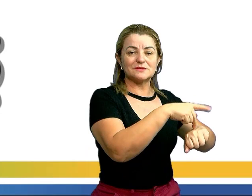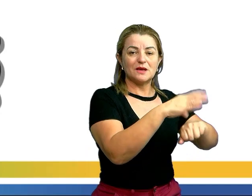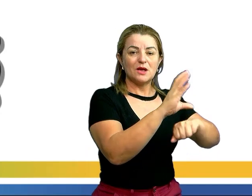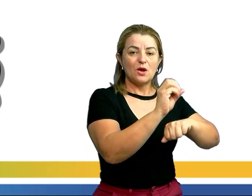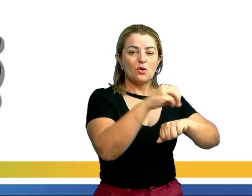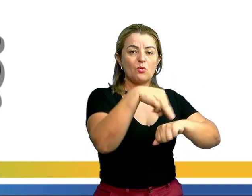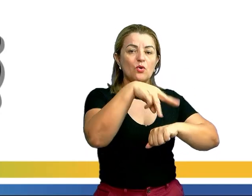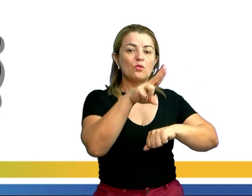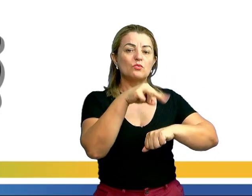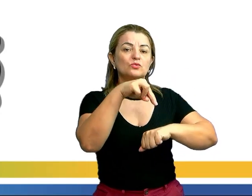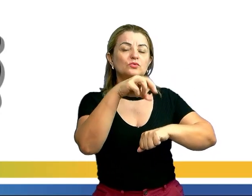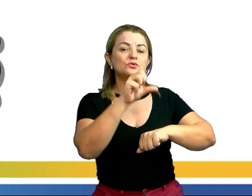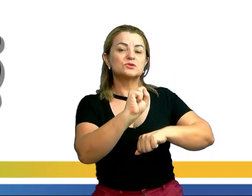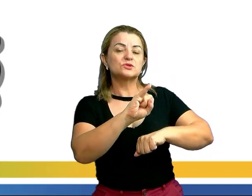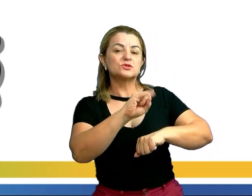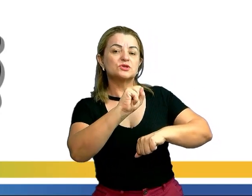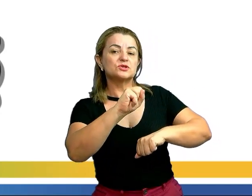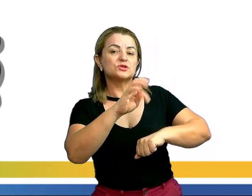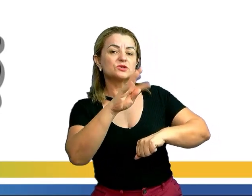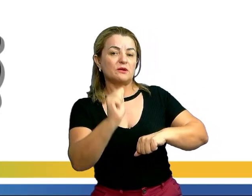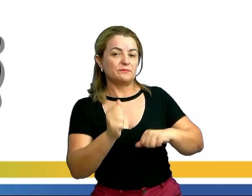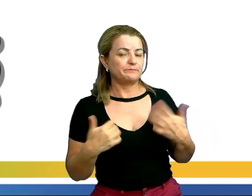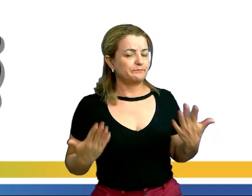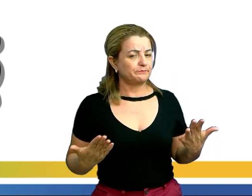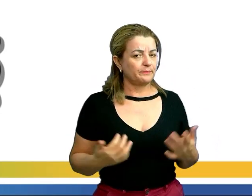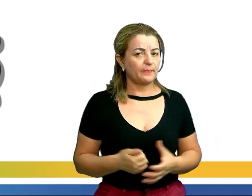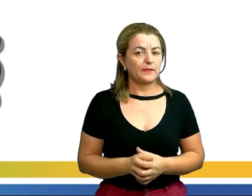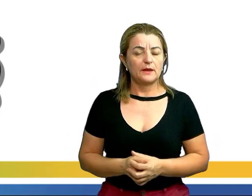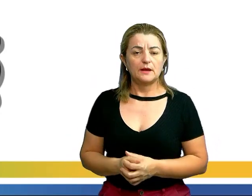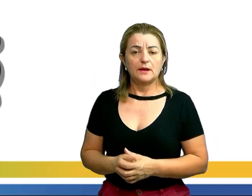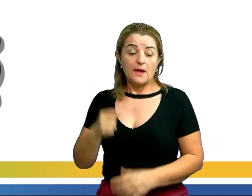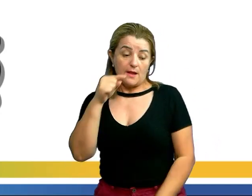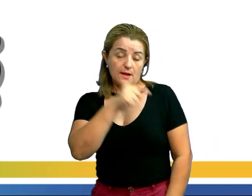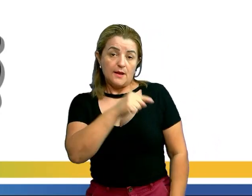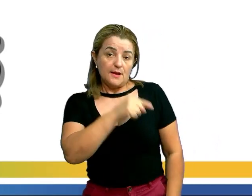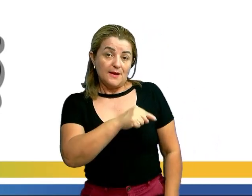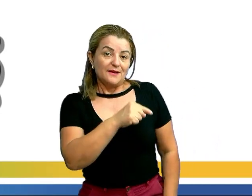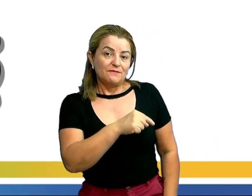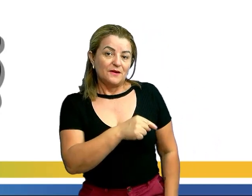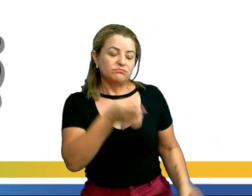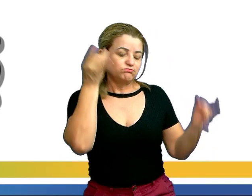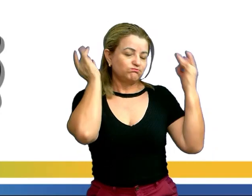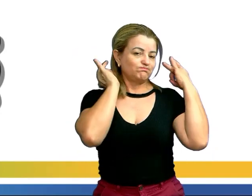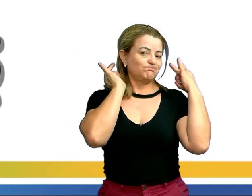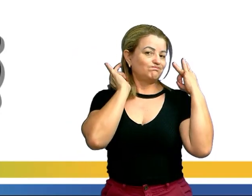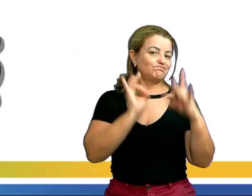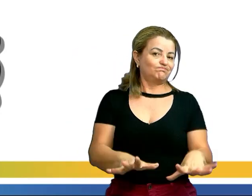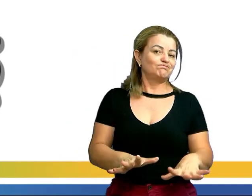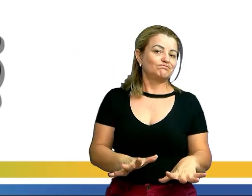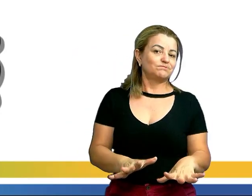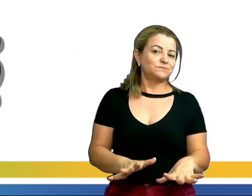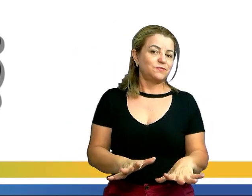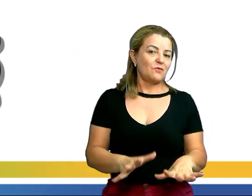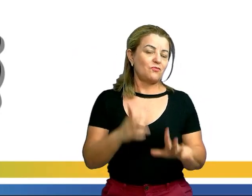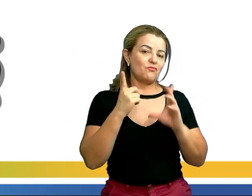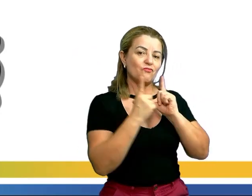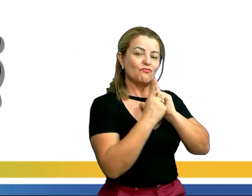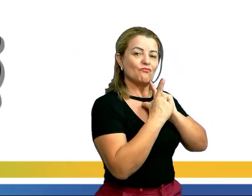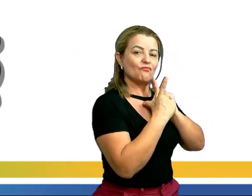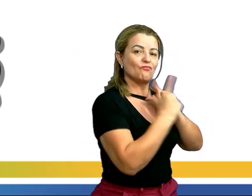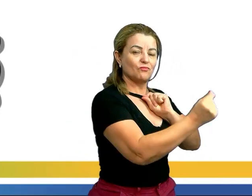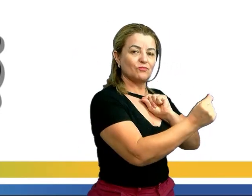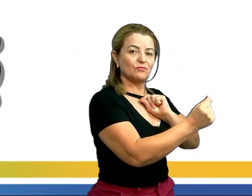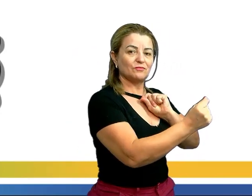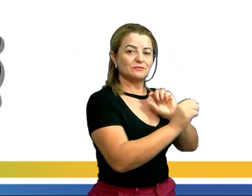interna com as práticas conservadoras. E aí ele vai renunciar, né? Ele disse assim, eu vou fazer uma saída triunfal, mas não é